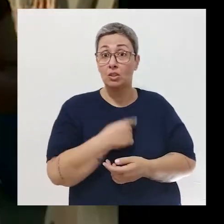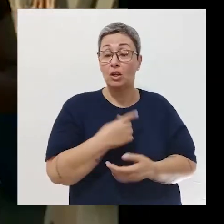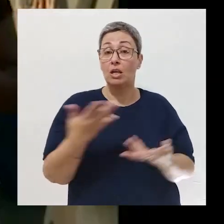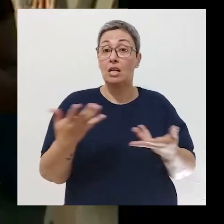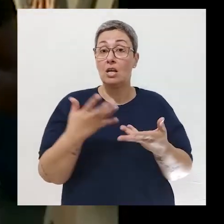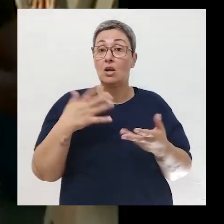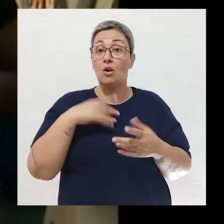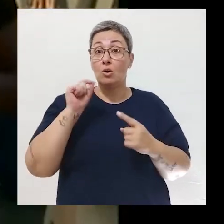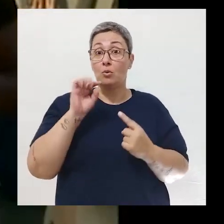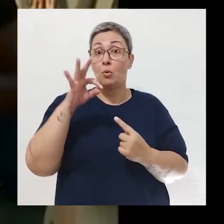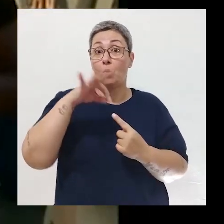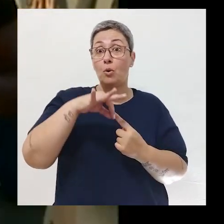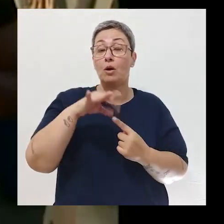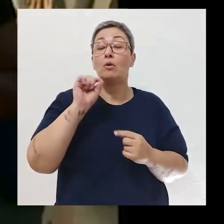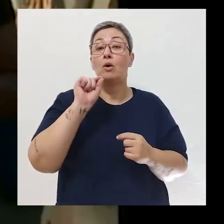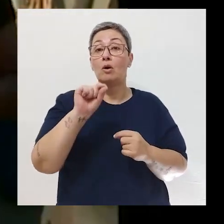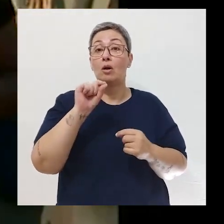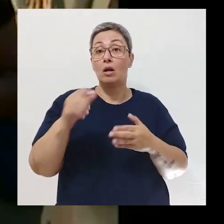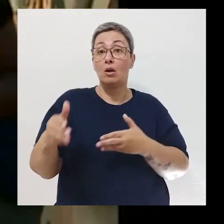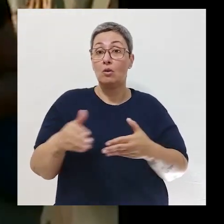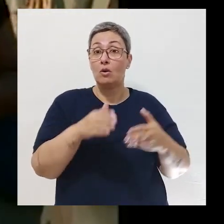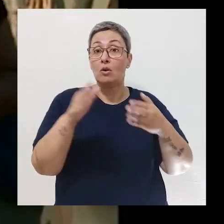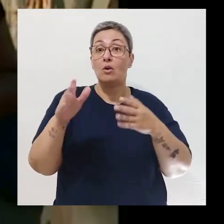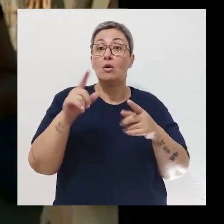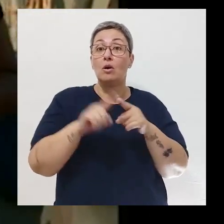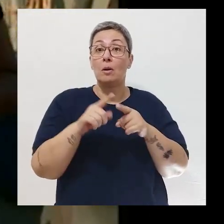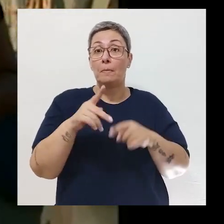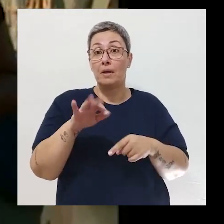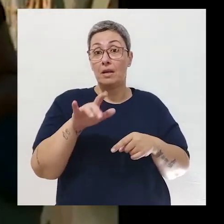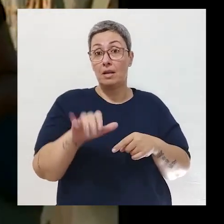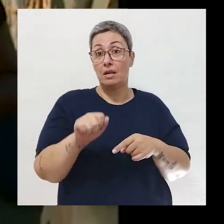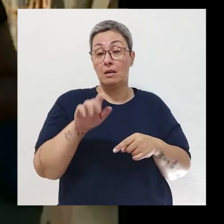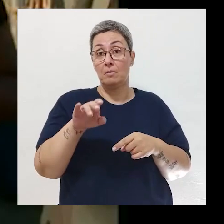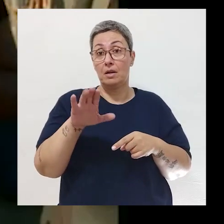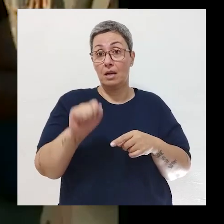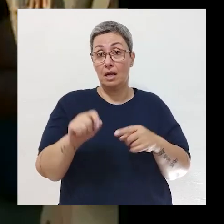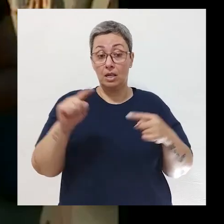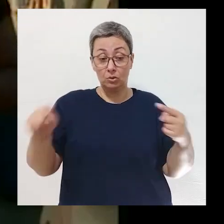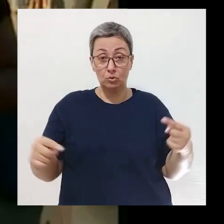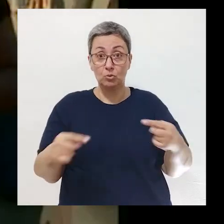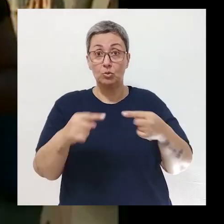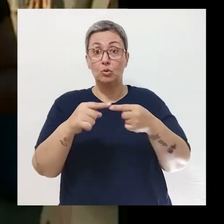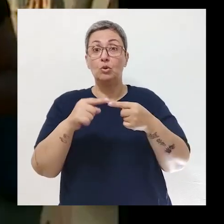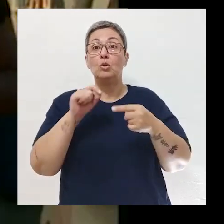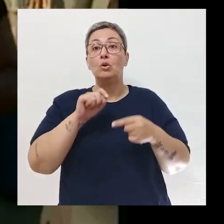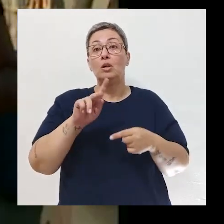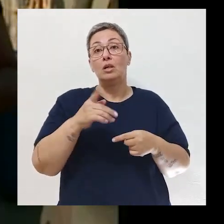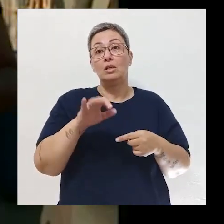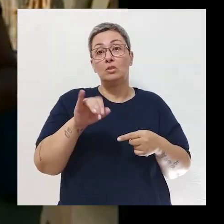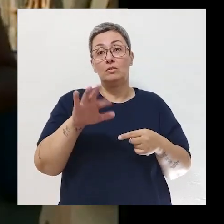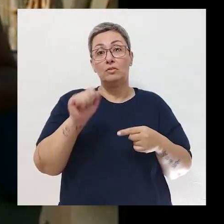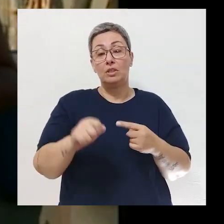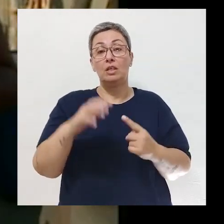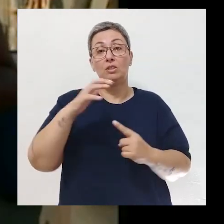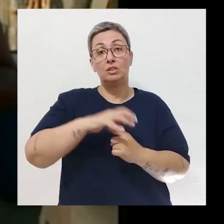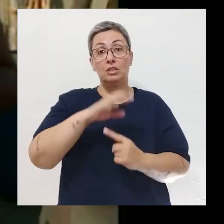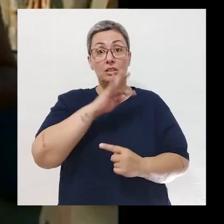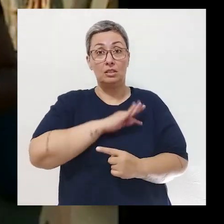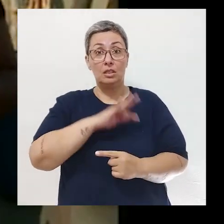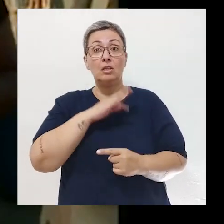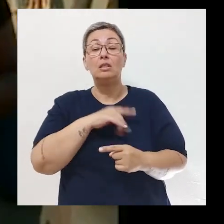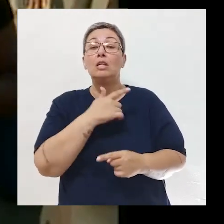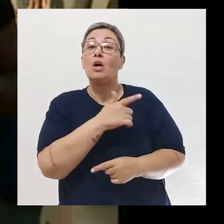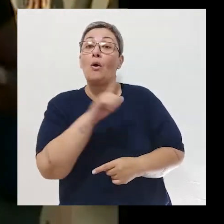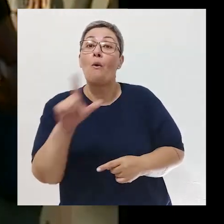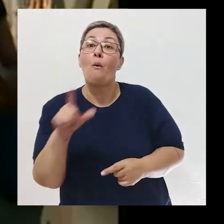Nós estamos exatamente no ponto onde o canal artificial de Pereira Barreto faz a interligação da hidrovia Tietê-Paraná.